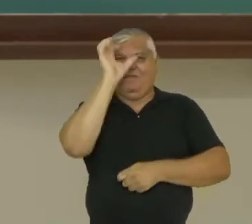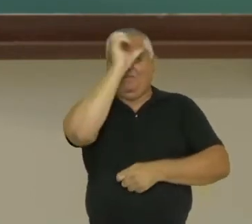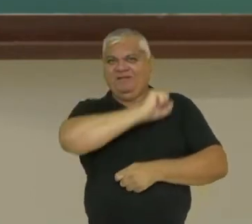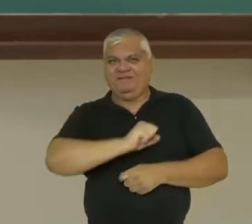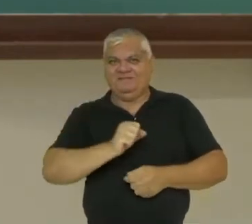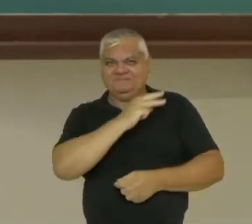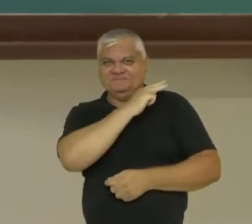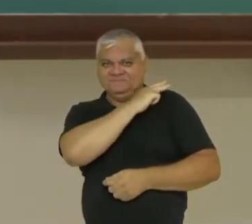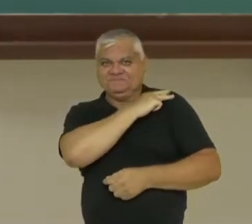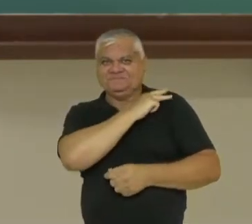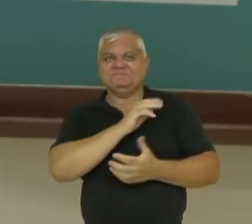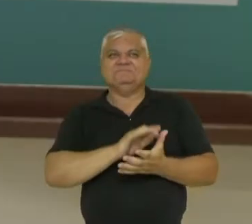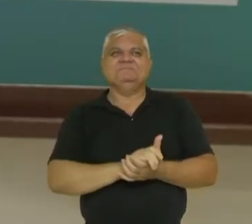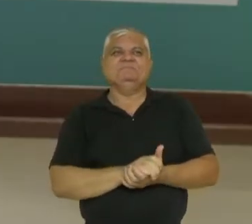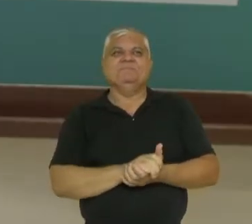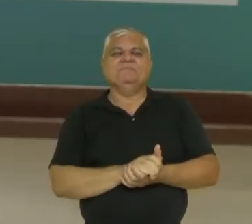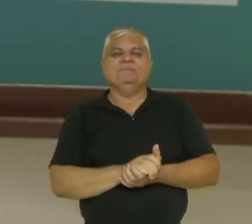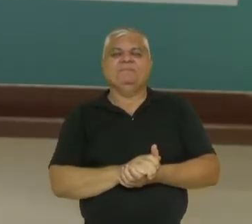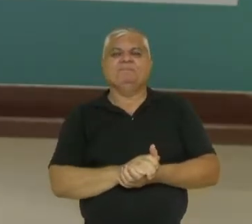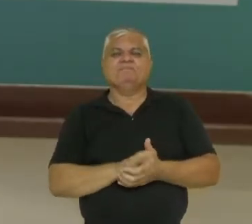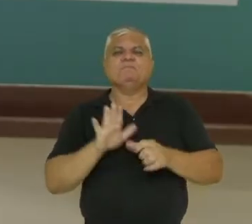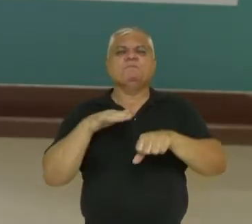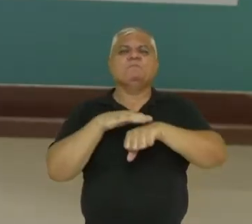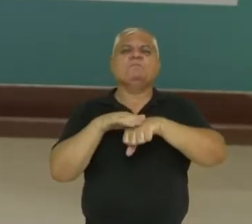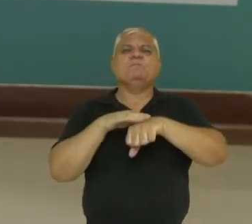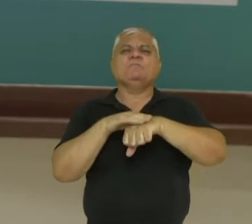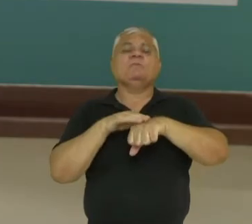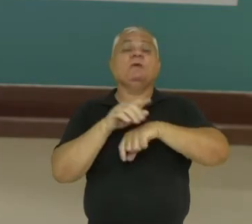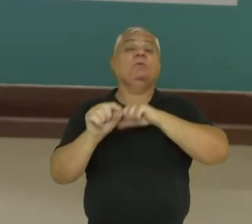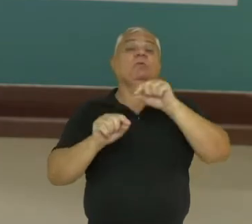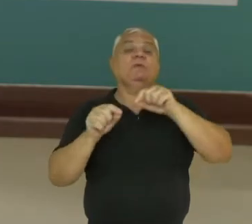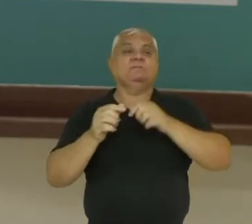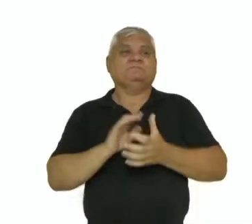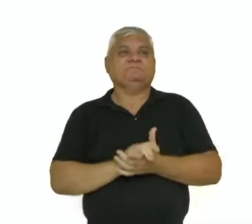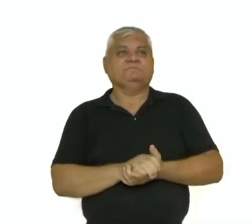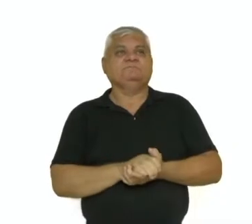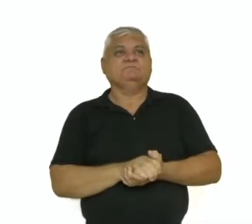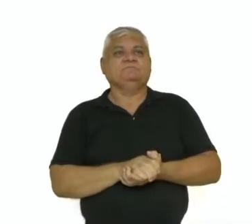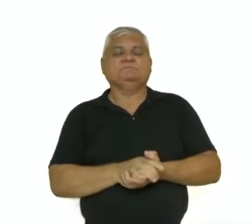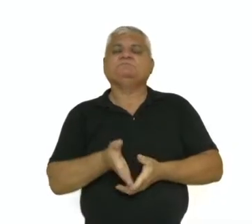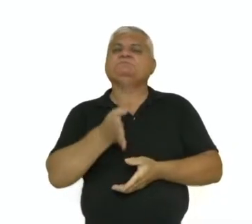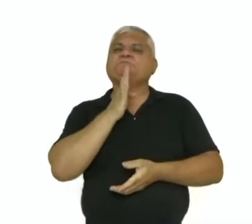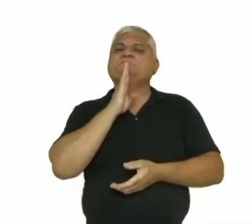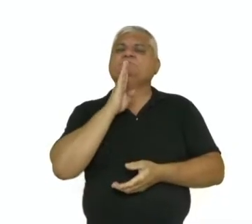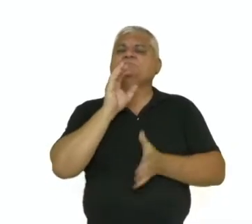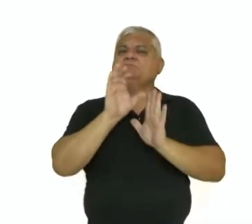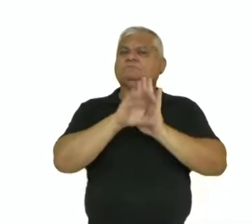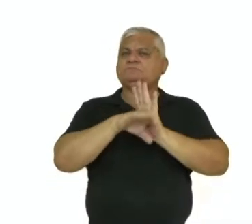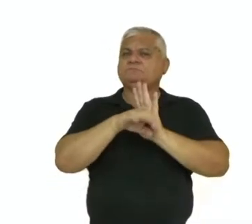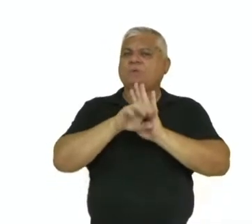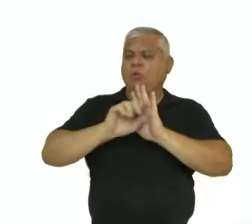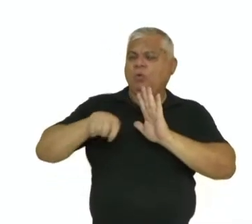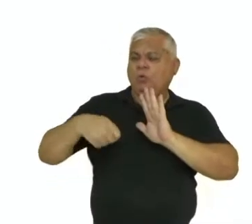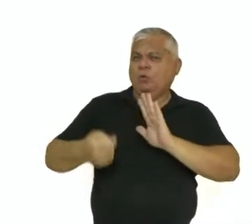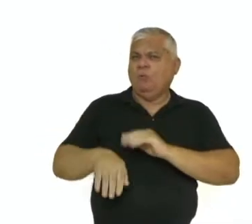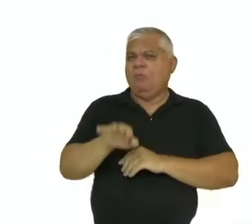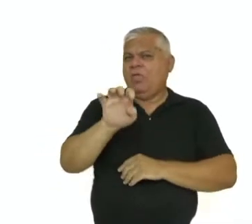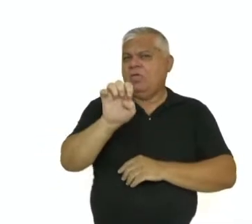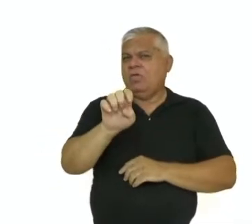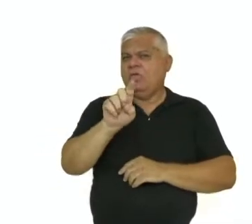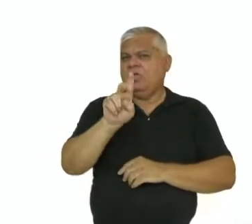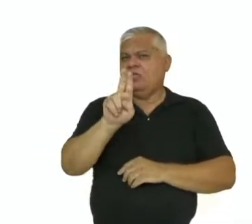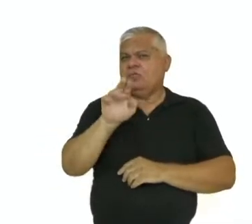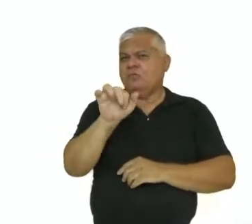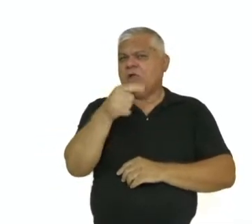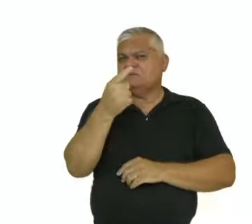vamos lá. Então o que a gente vai conversar no vídeo de hoje? Vamos conhecer os conceitos de educação